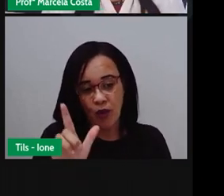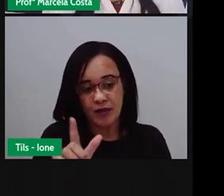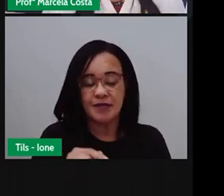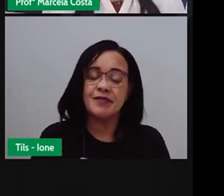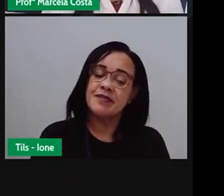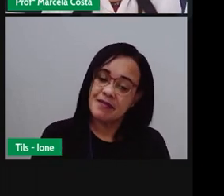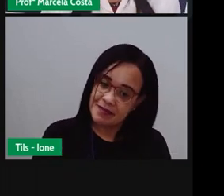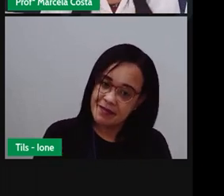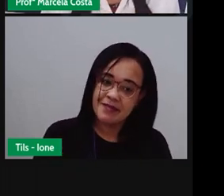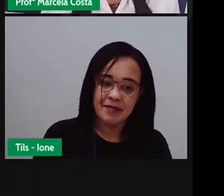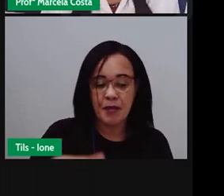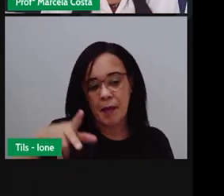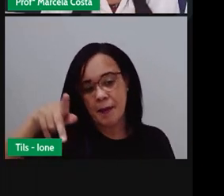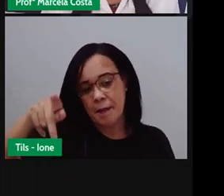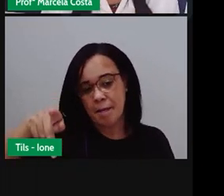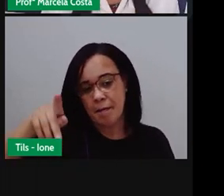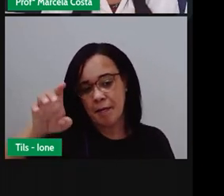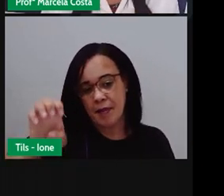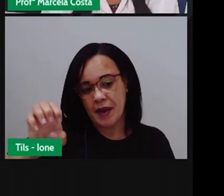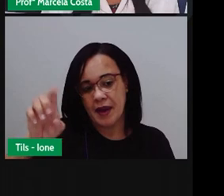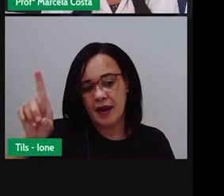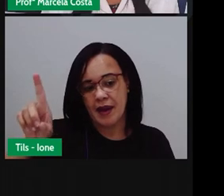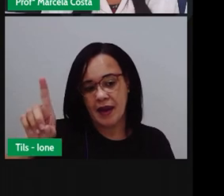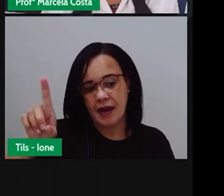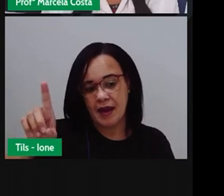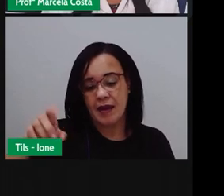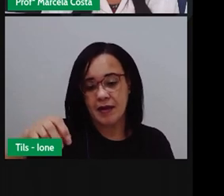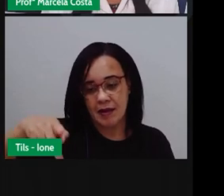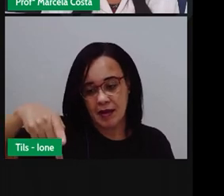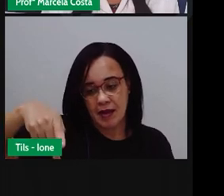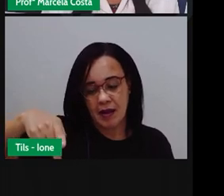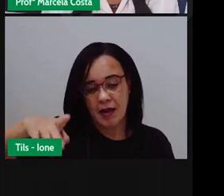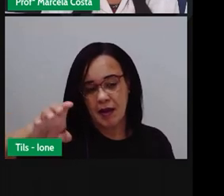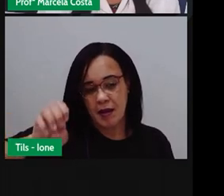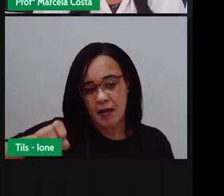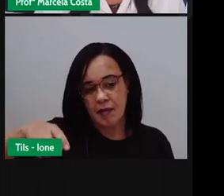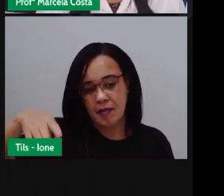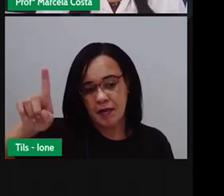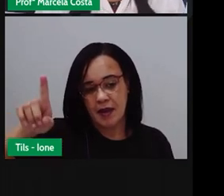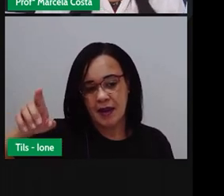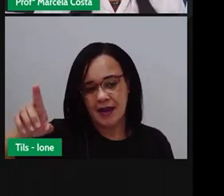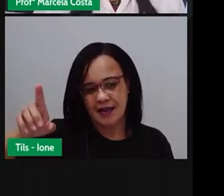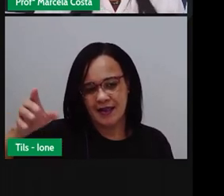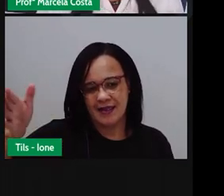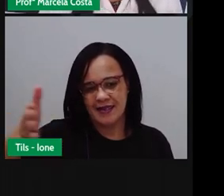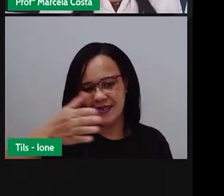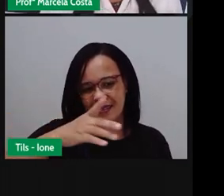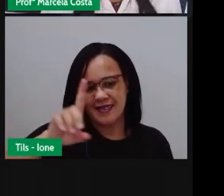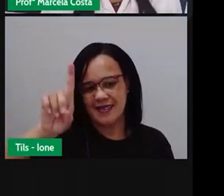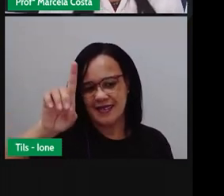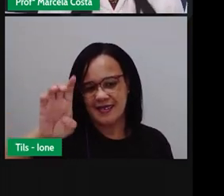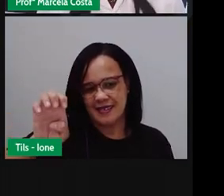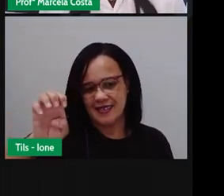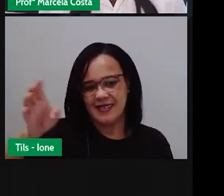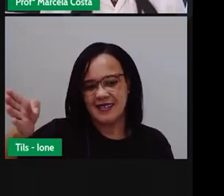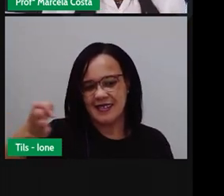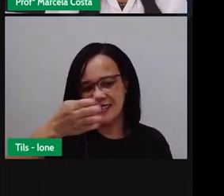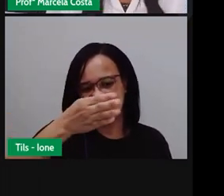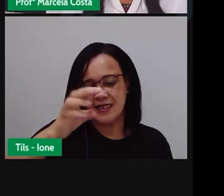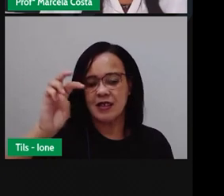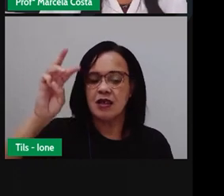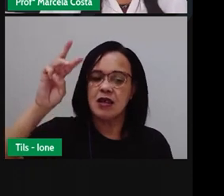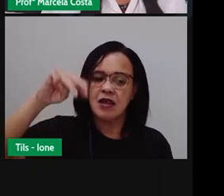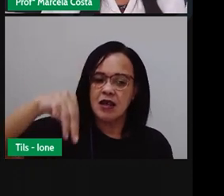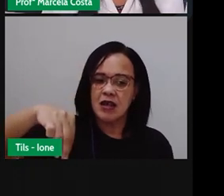Vimos também pé de moleque, que também é escrita com a letra P.